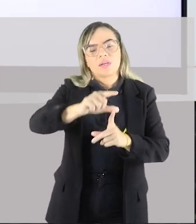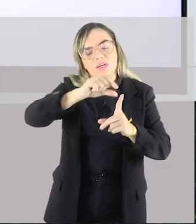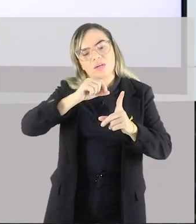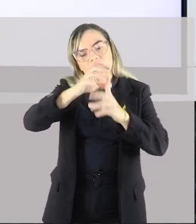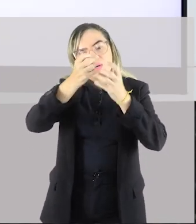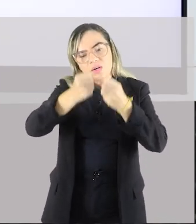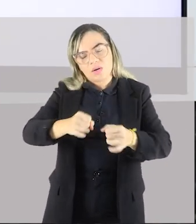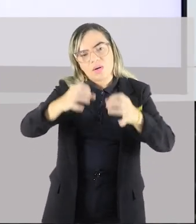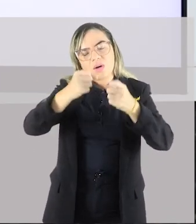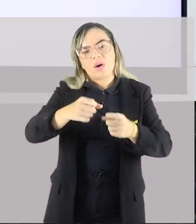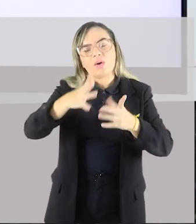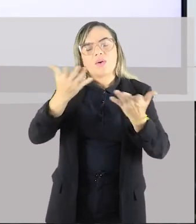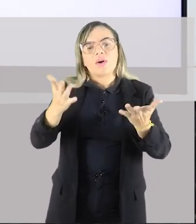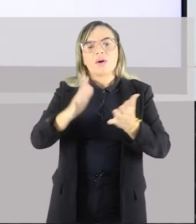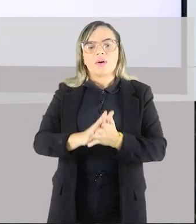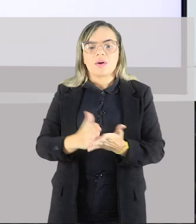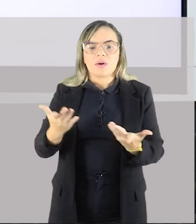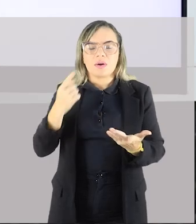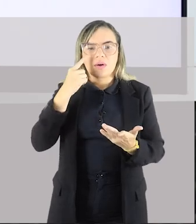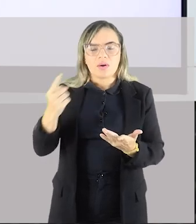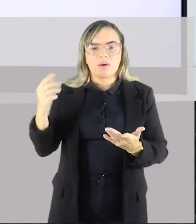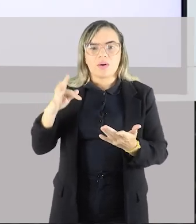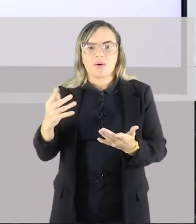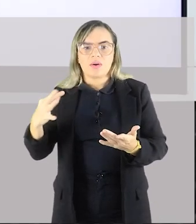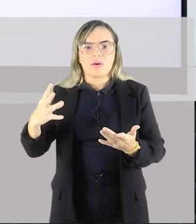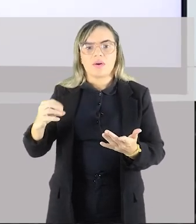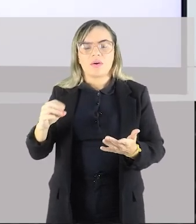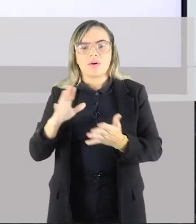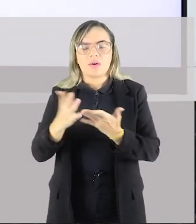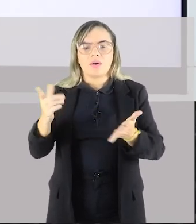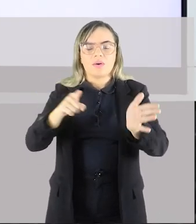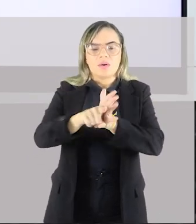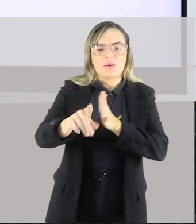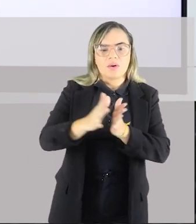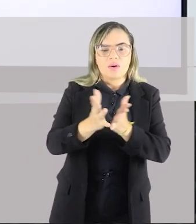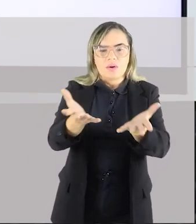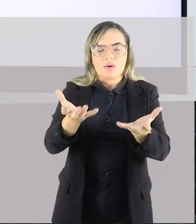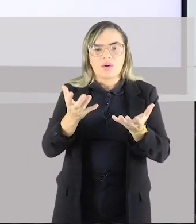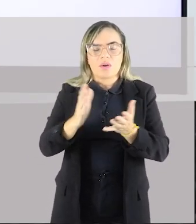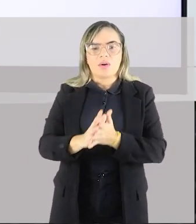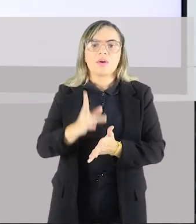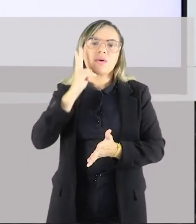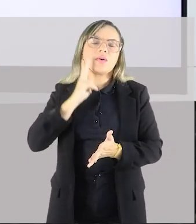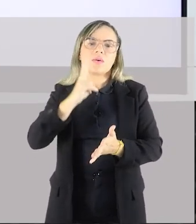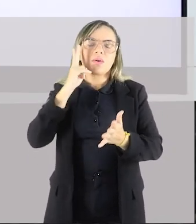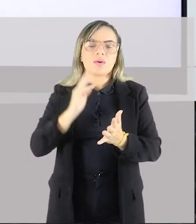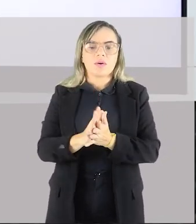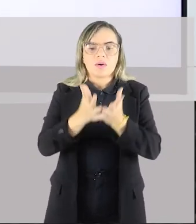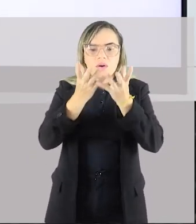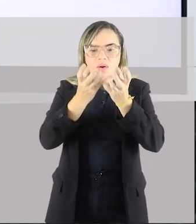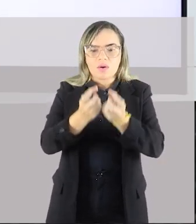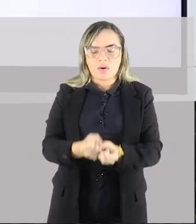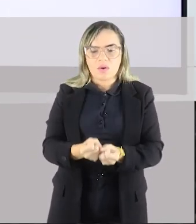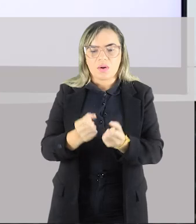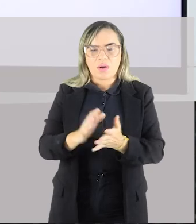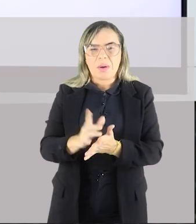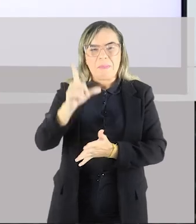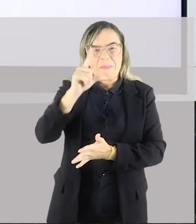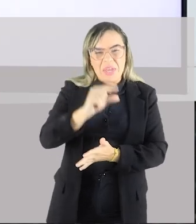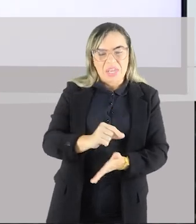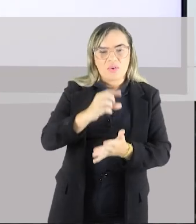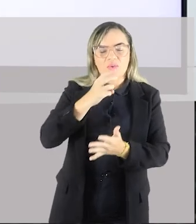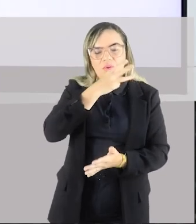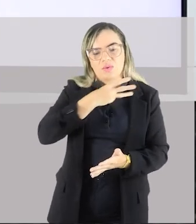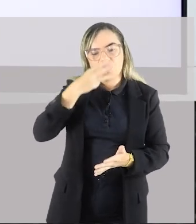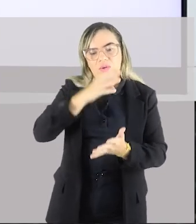processo fermentativo. Observe o que ele perguntou pra gente. Ele quer um vinho seco, que é um vinho, né, que é menos doce,